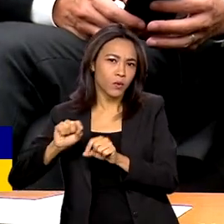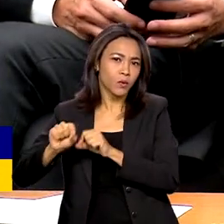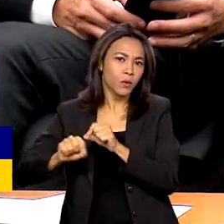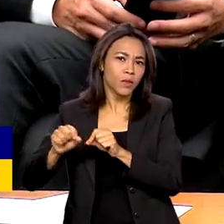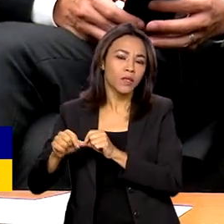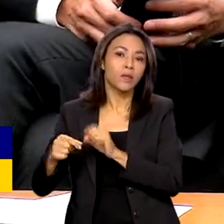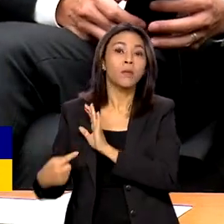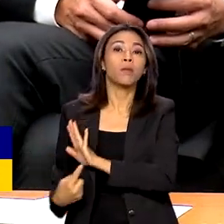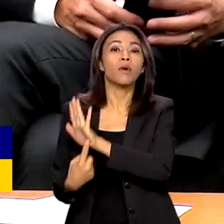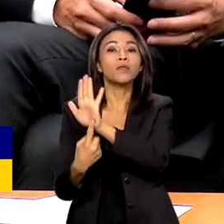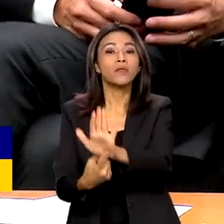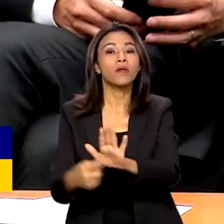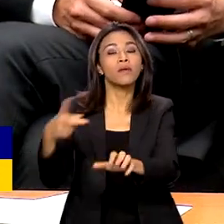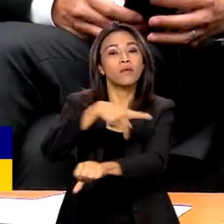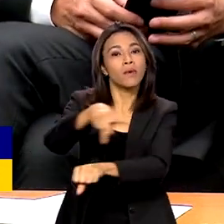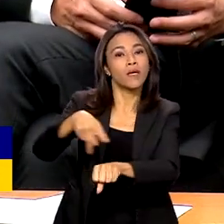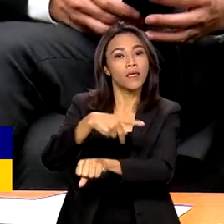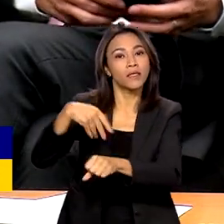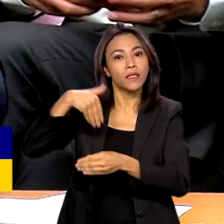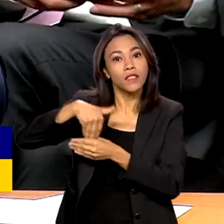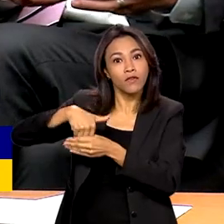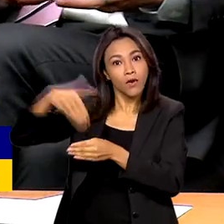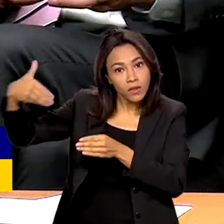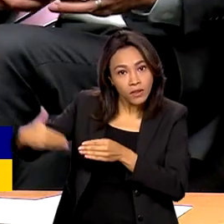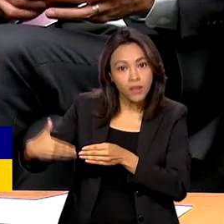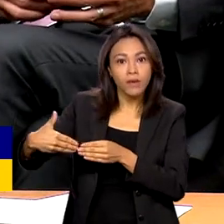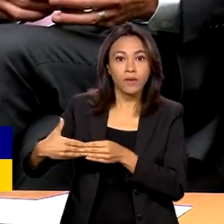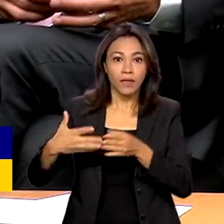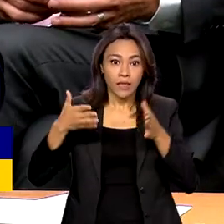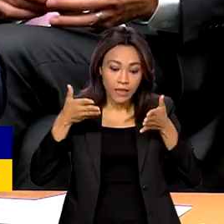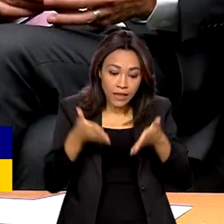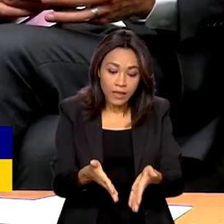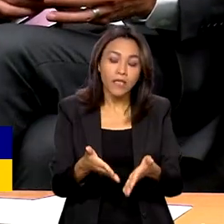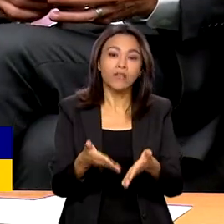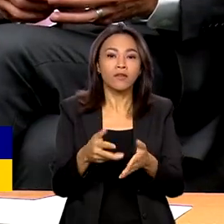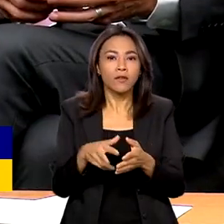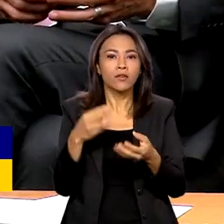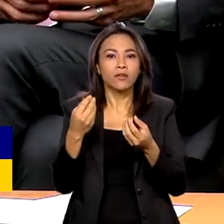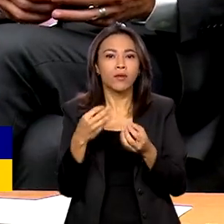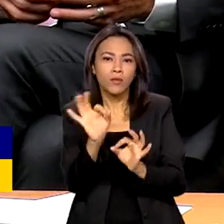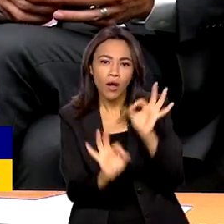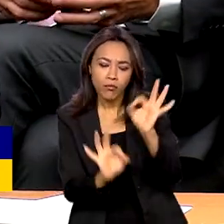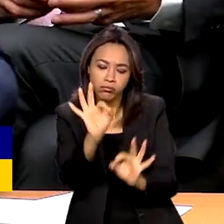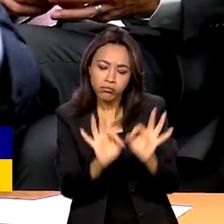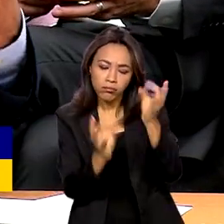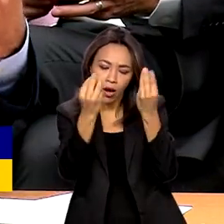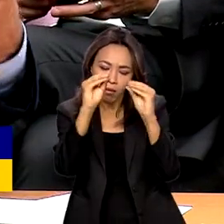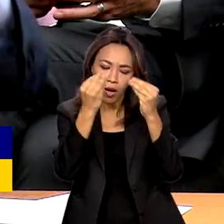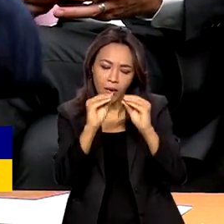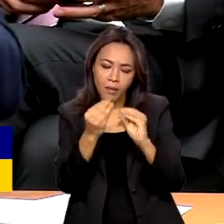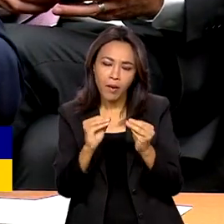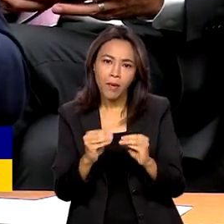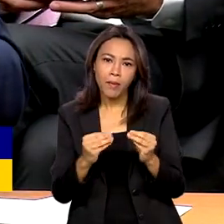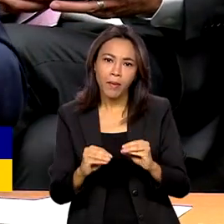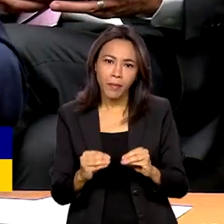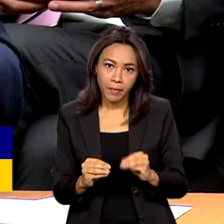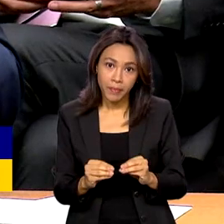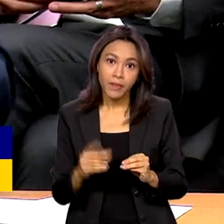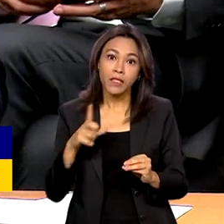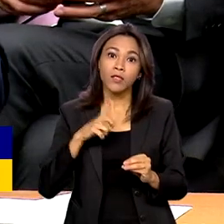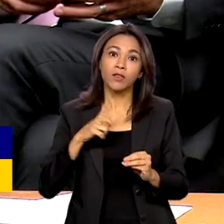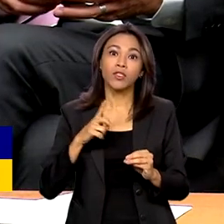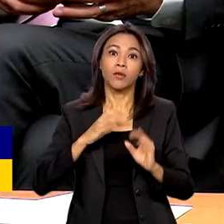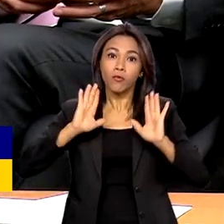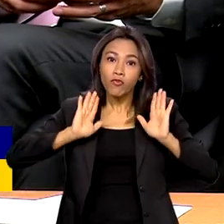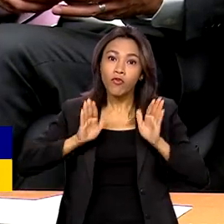sinalizar o país que este centro está sendo reforçado que nós estamos despolarizando